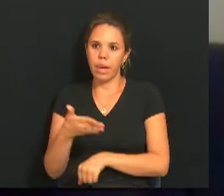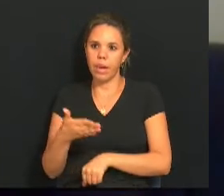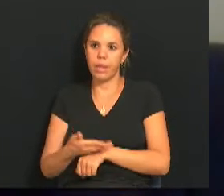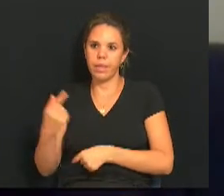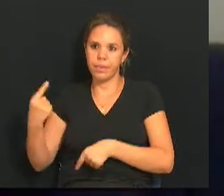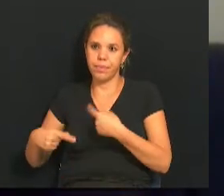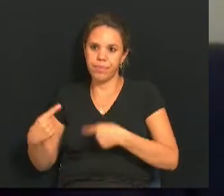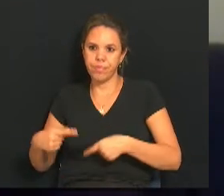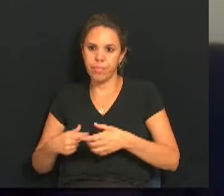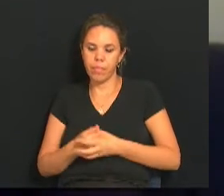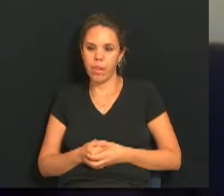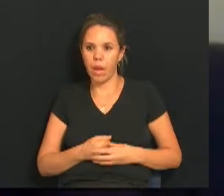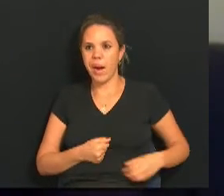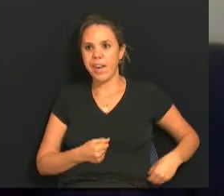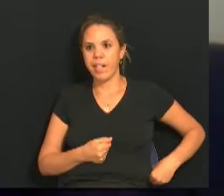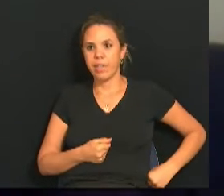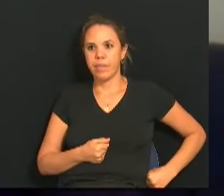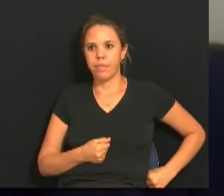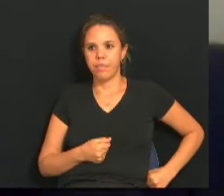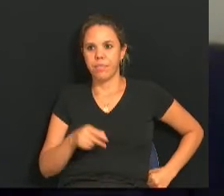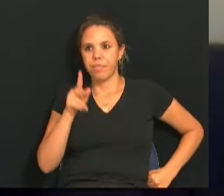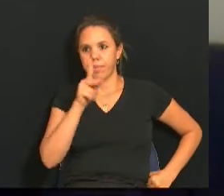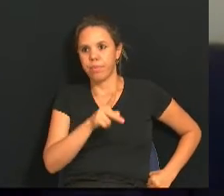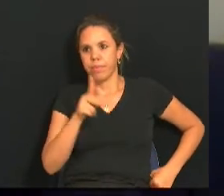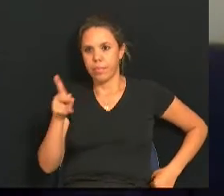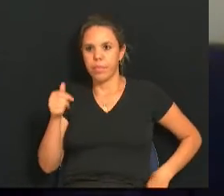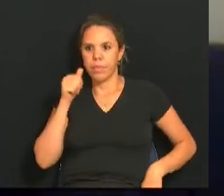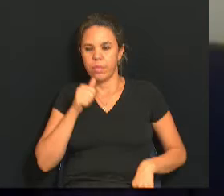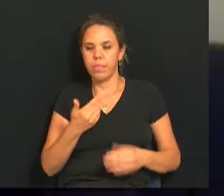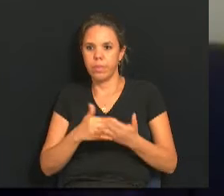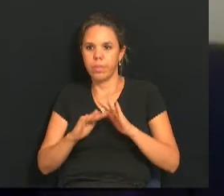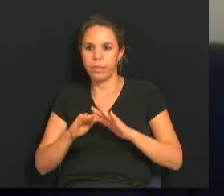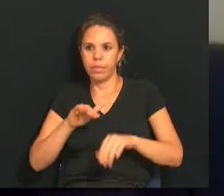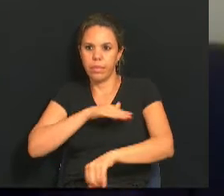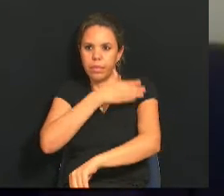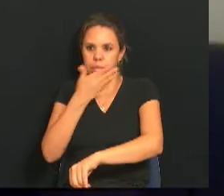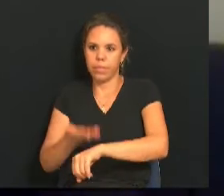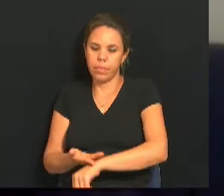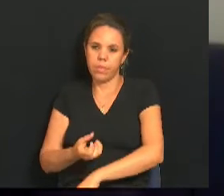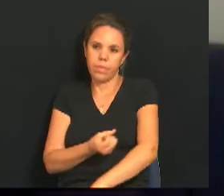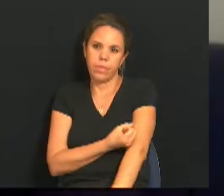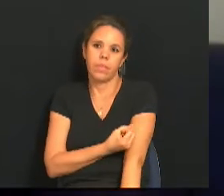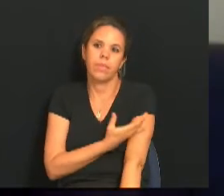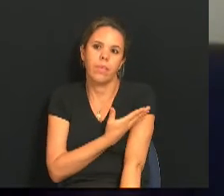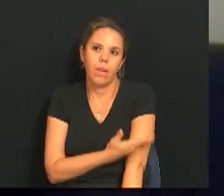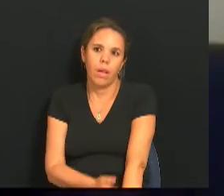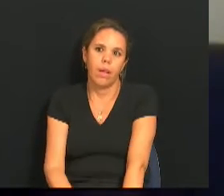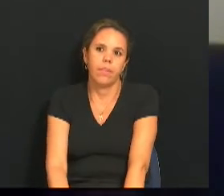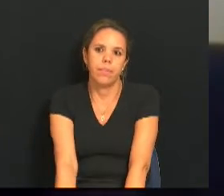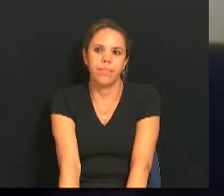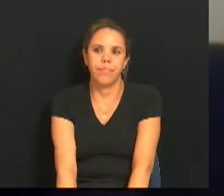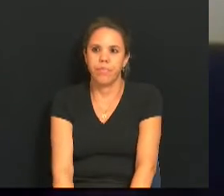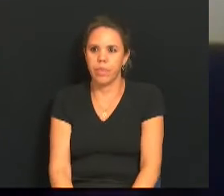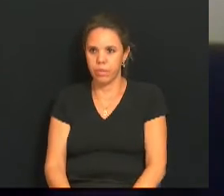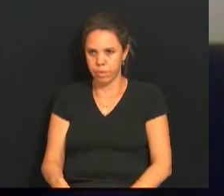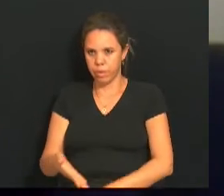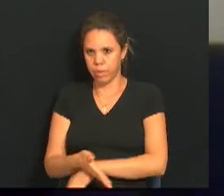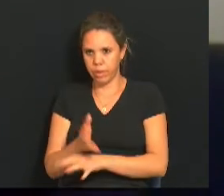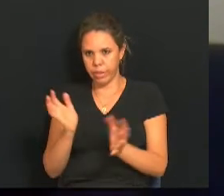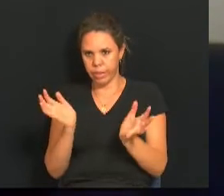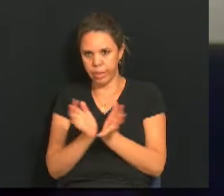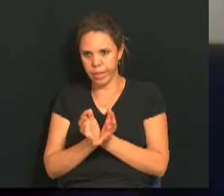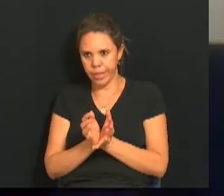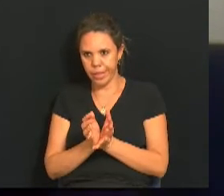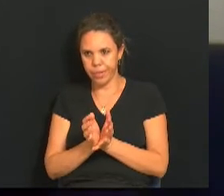debate. Eu sou professora de uma escola de educação integral do ensino fundamental, componho o coletivo